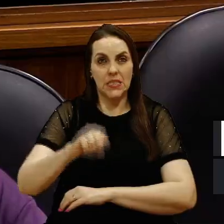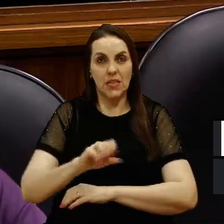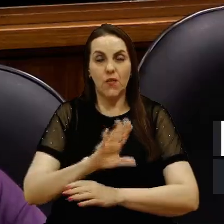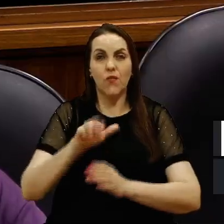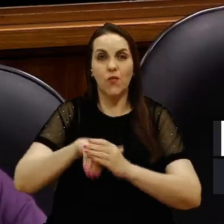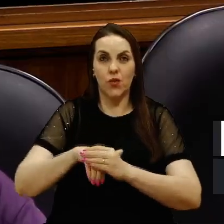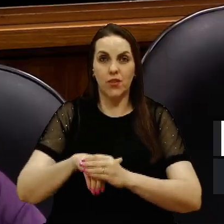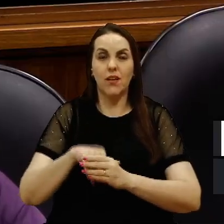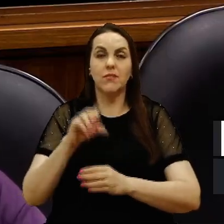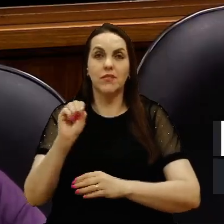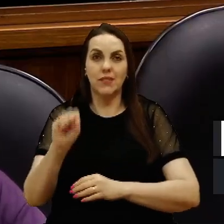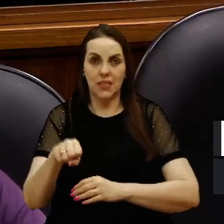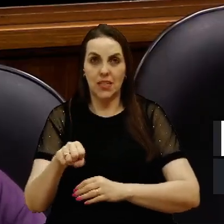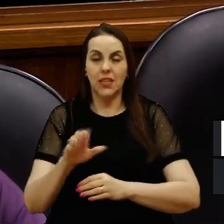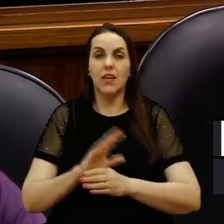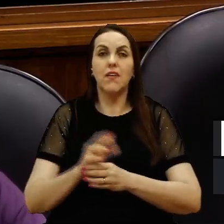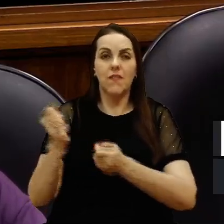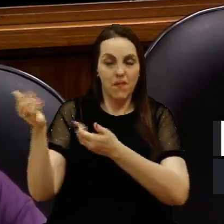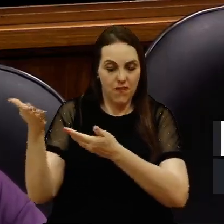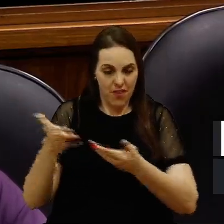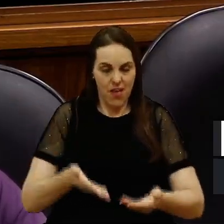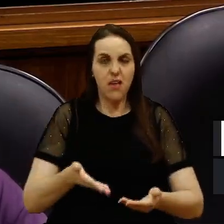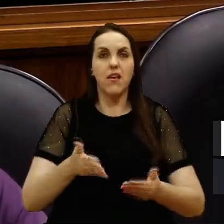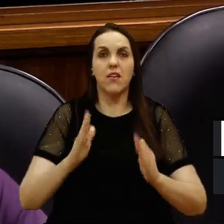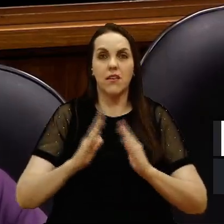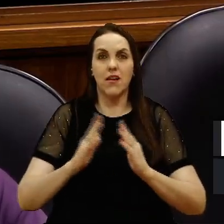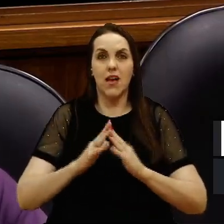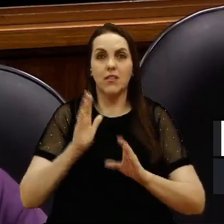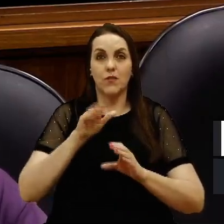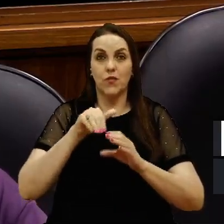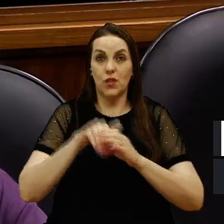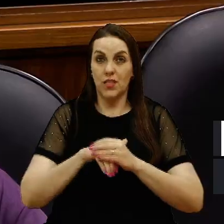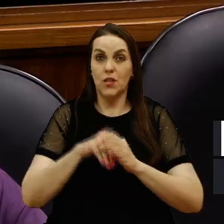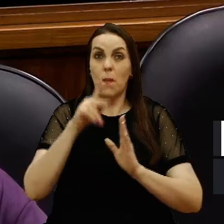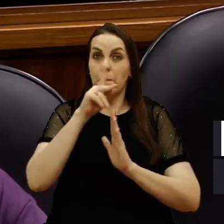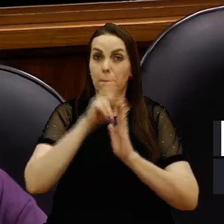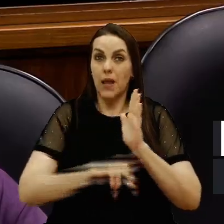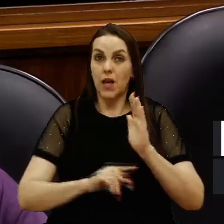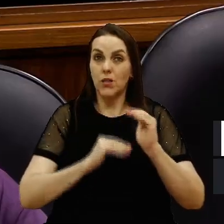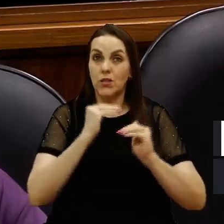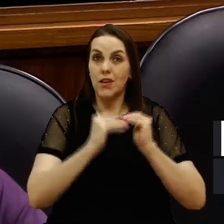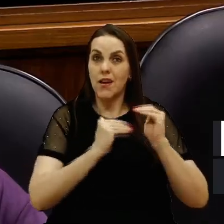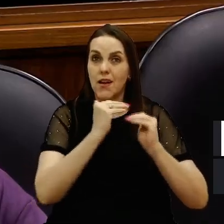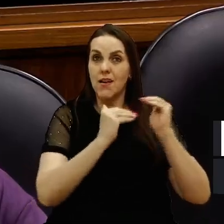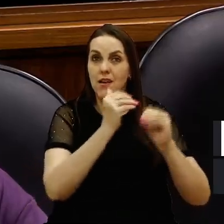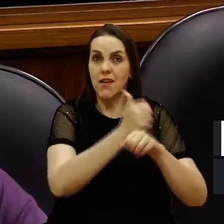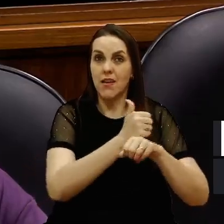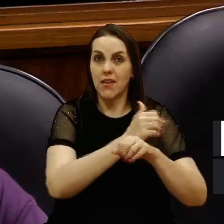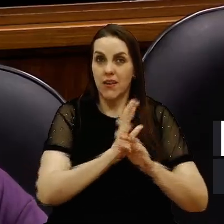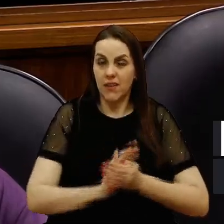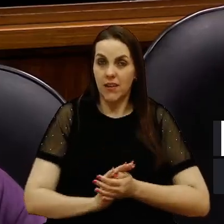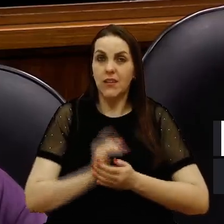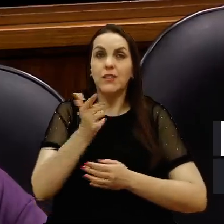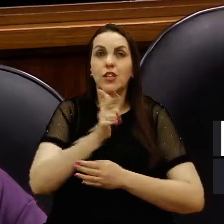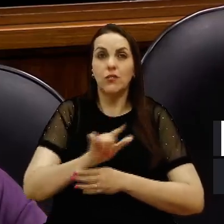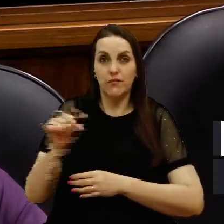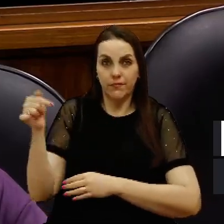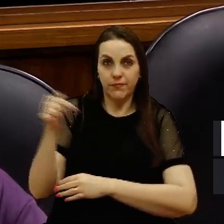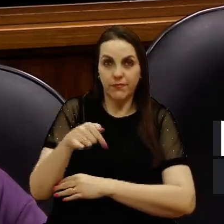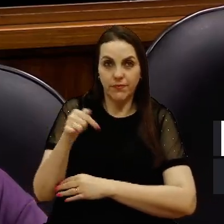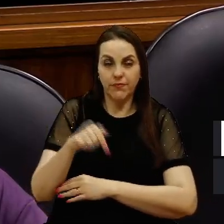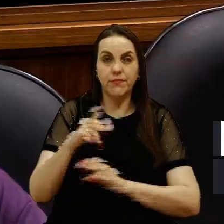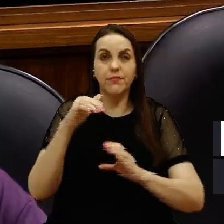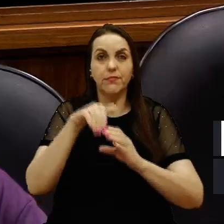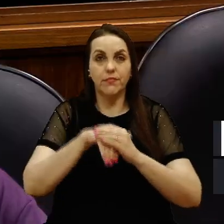ter votado favorável e defender que venha a esta casa a votação de um plano de carreira, que venha a esta casa